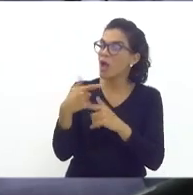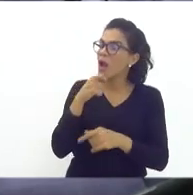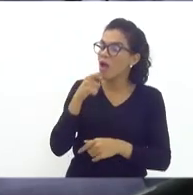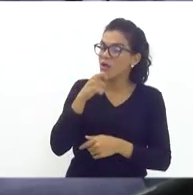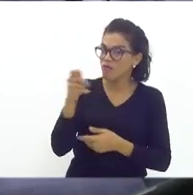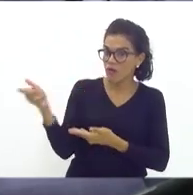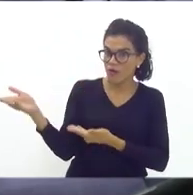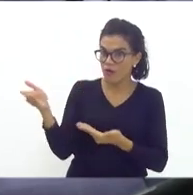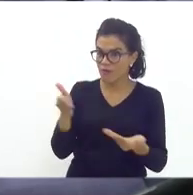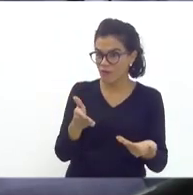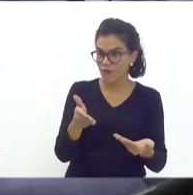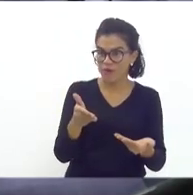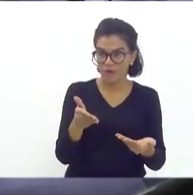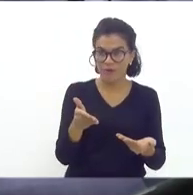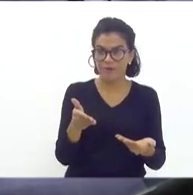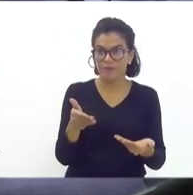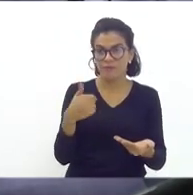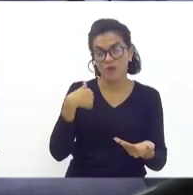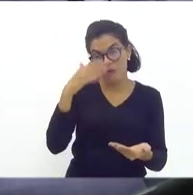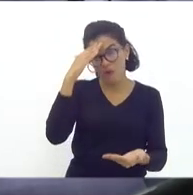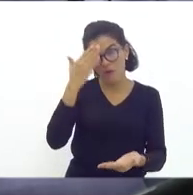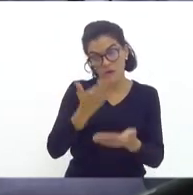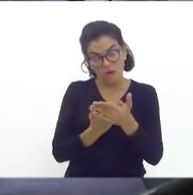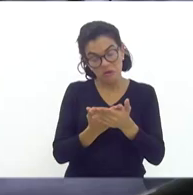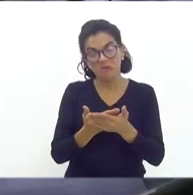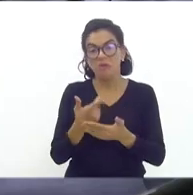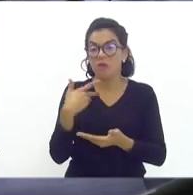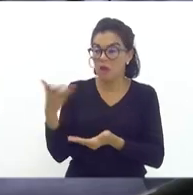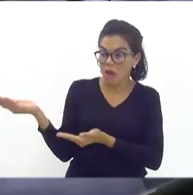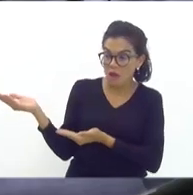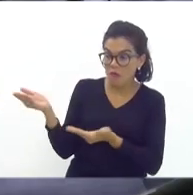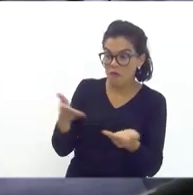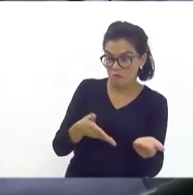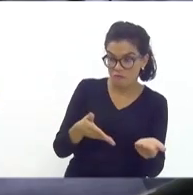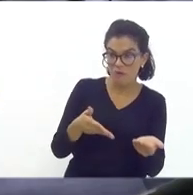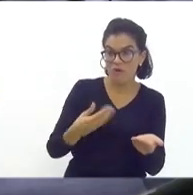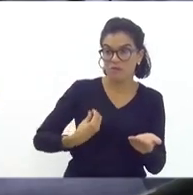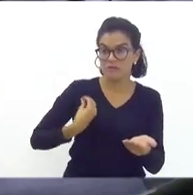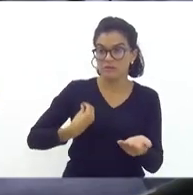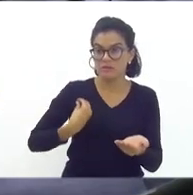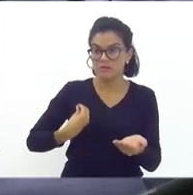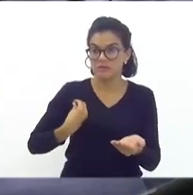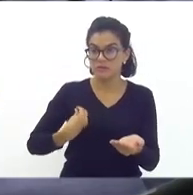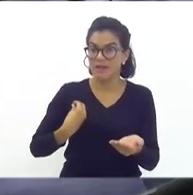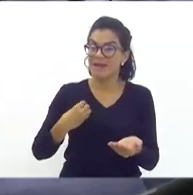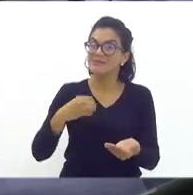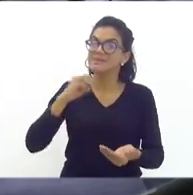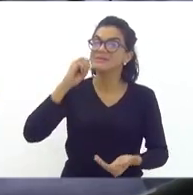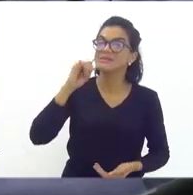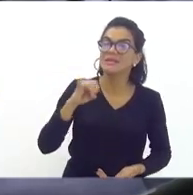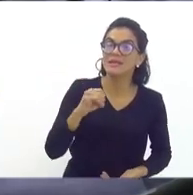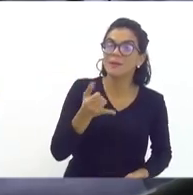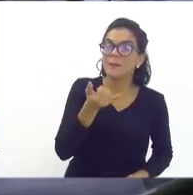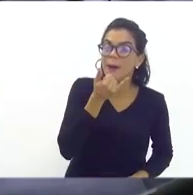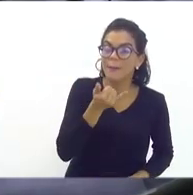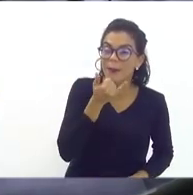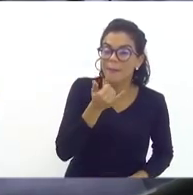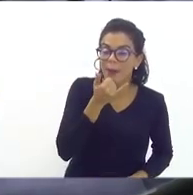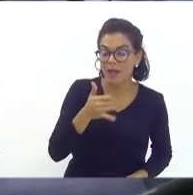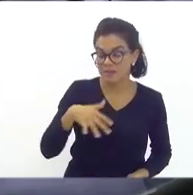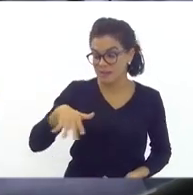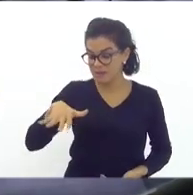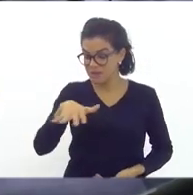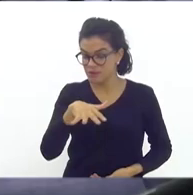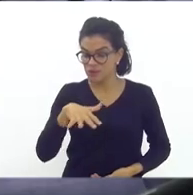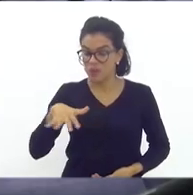convocada então eu acredito que a convocação dela de estar aqui é caso surge alguma situação ela